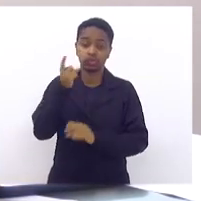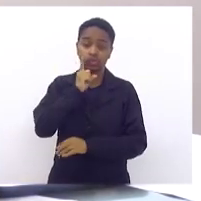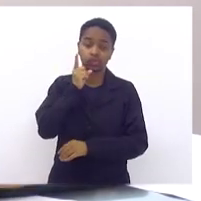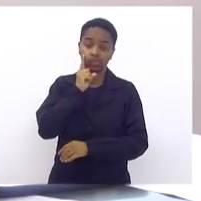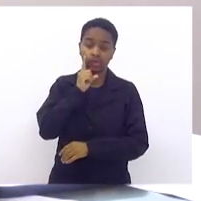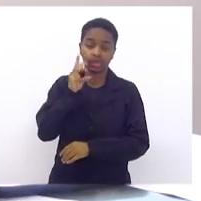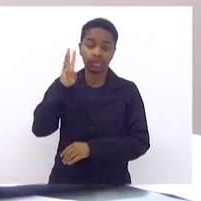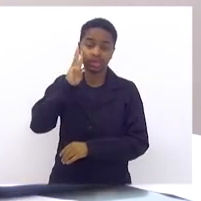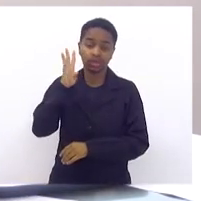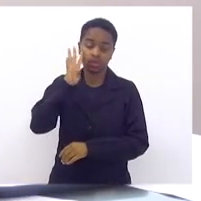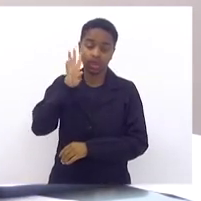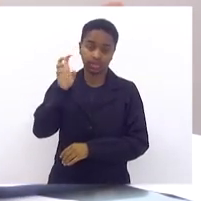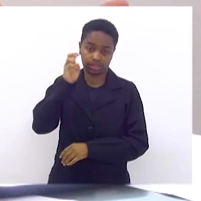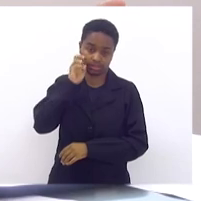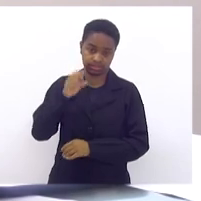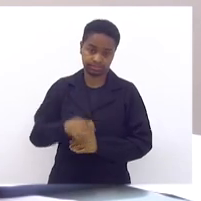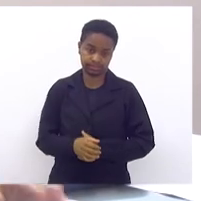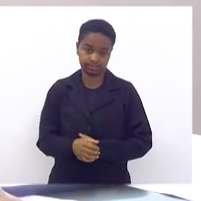na terça, quarta e quinta.